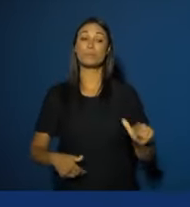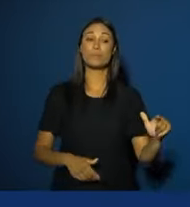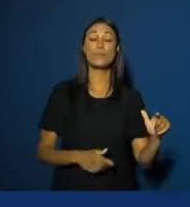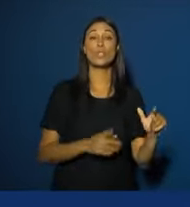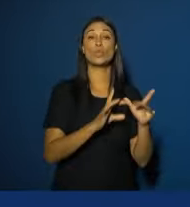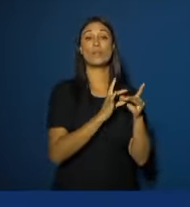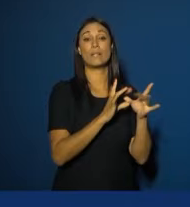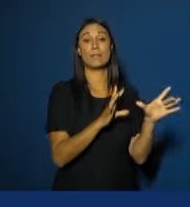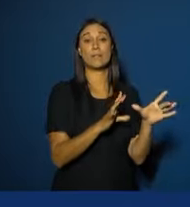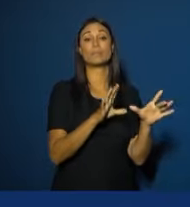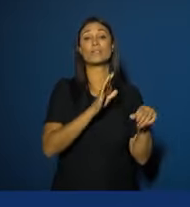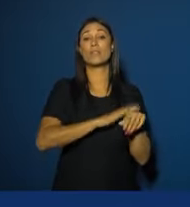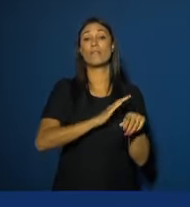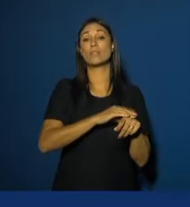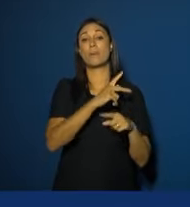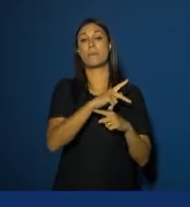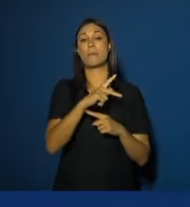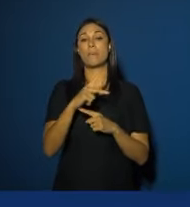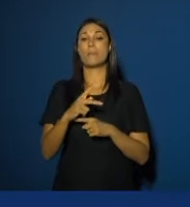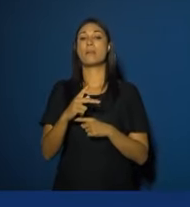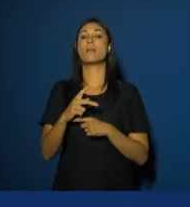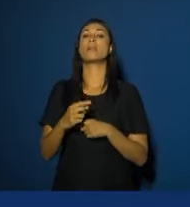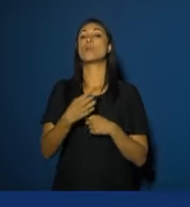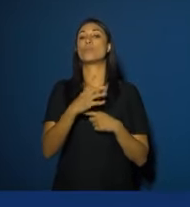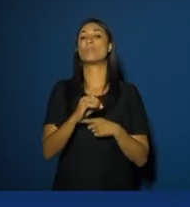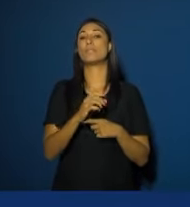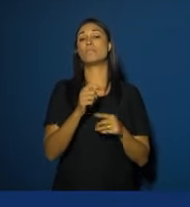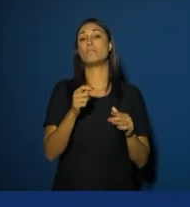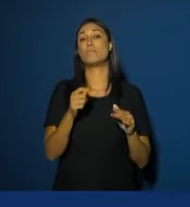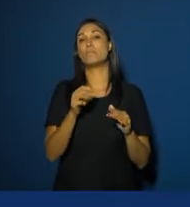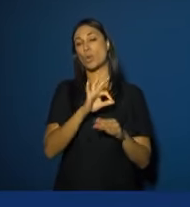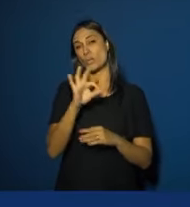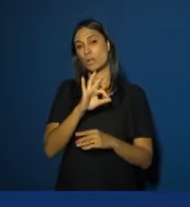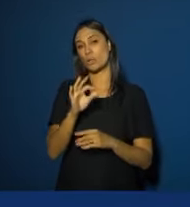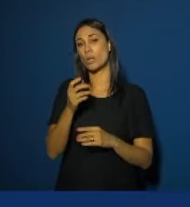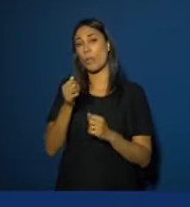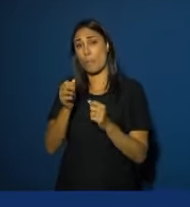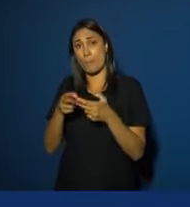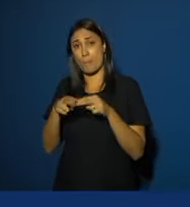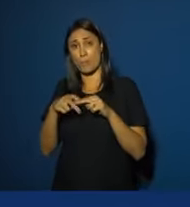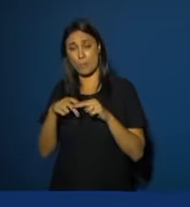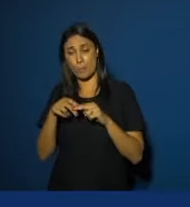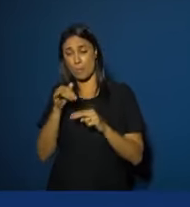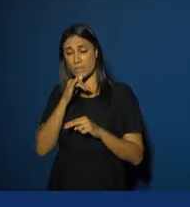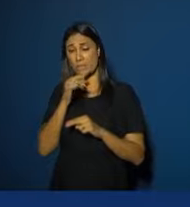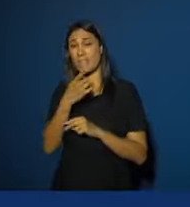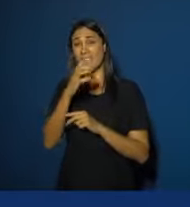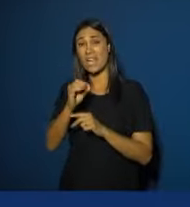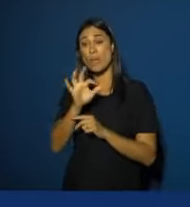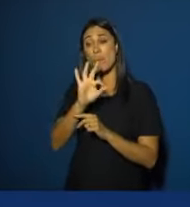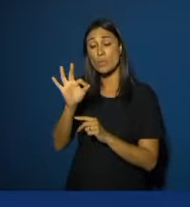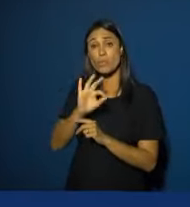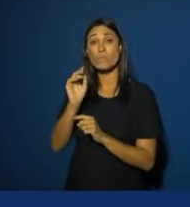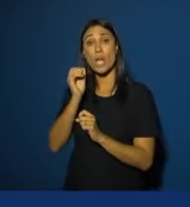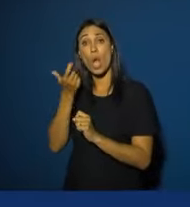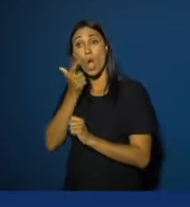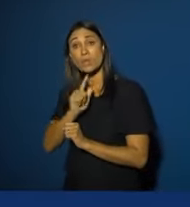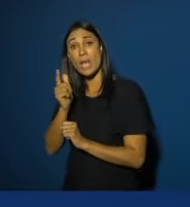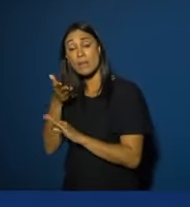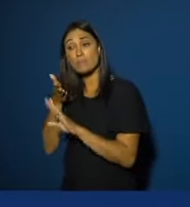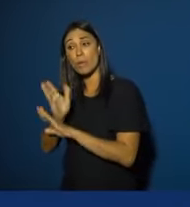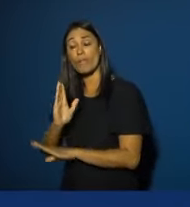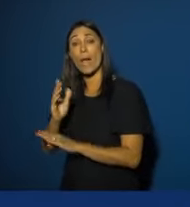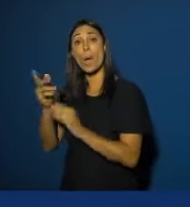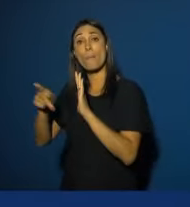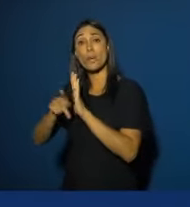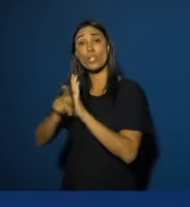de concessão, faz uma PPP com 10%. Então, com 10%, você viabiliza 90% de investimento privado, coloca o